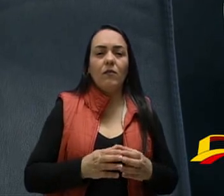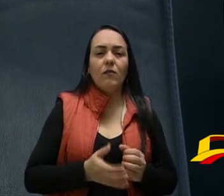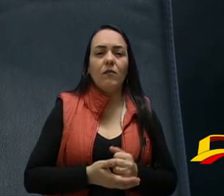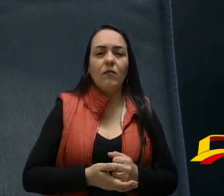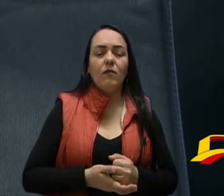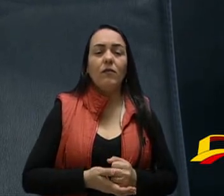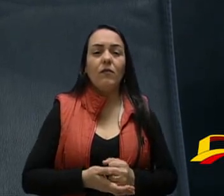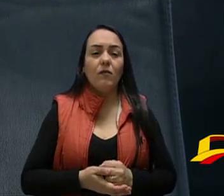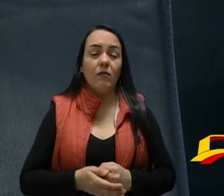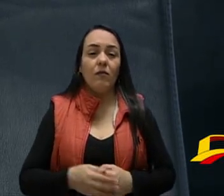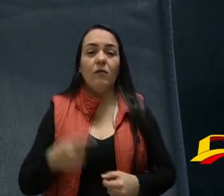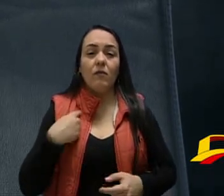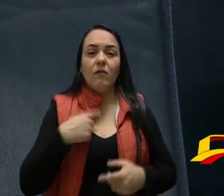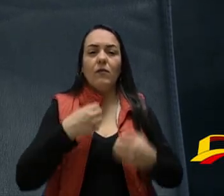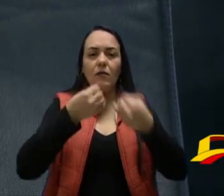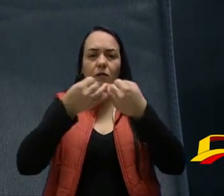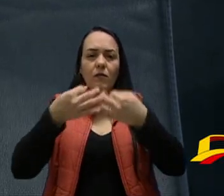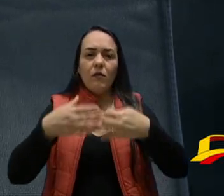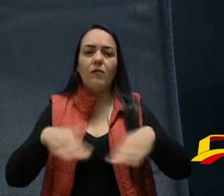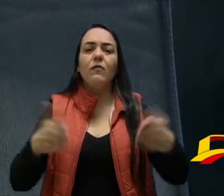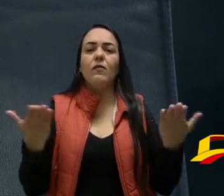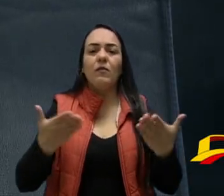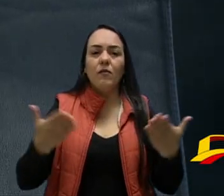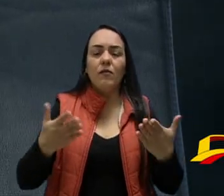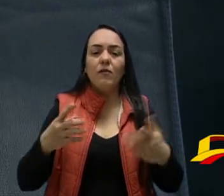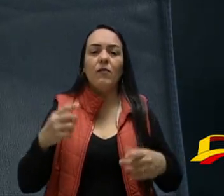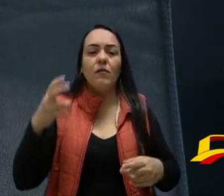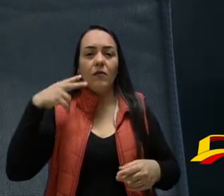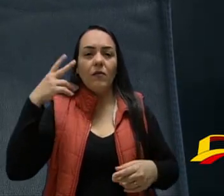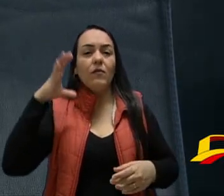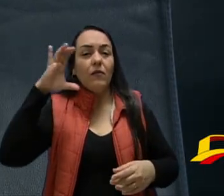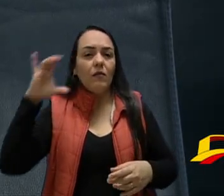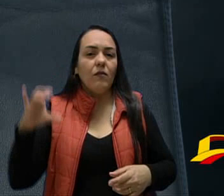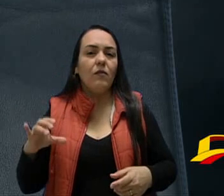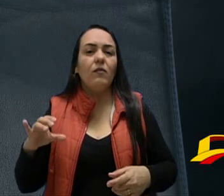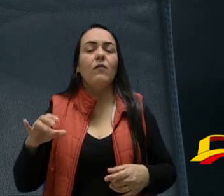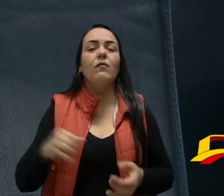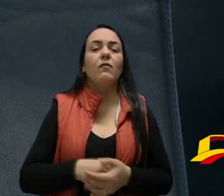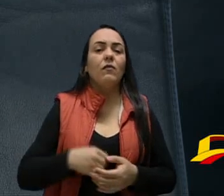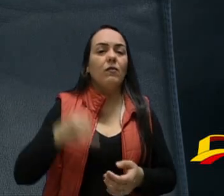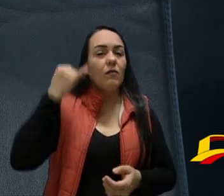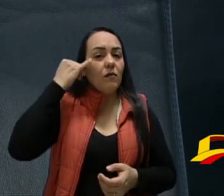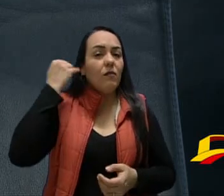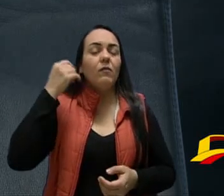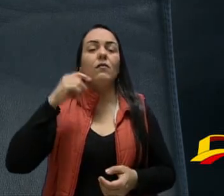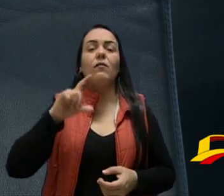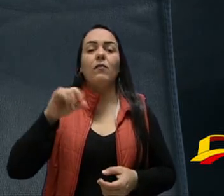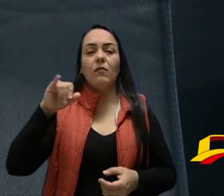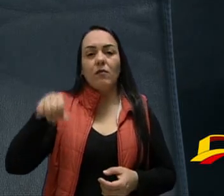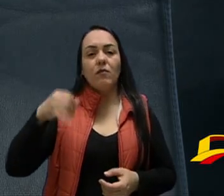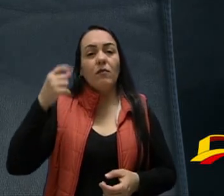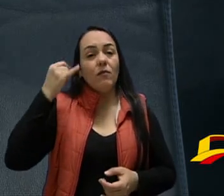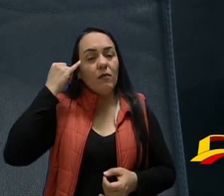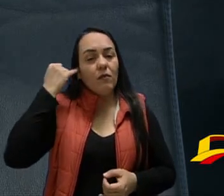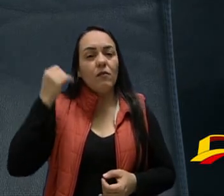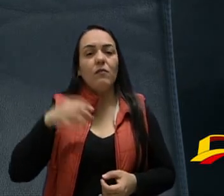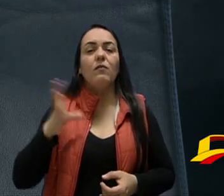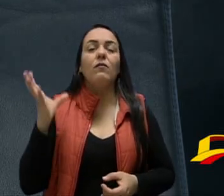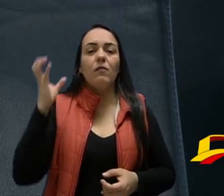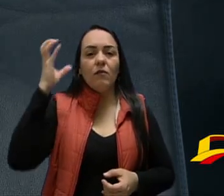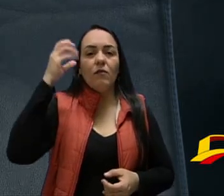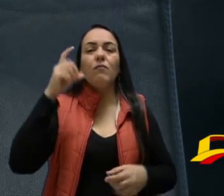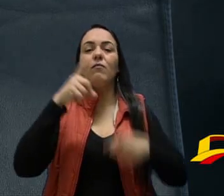e as colocações que foram aqui colocadas vereador iara vereador donizete e vereadora fernanda